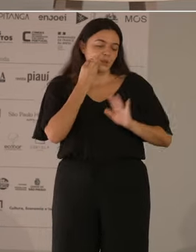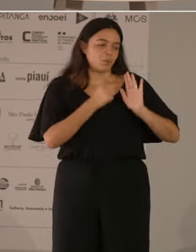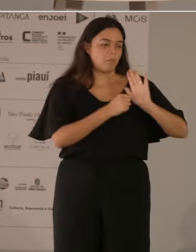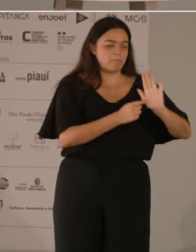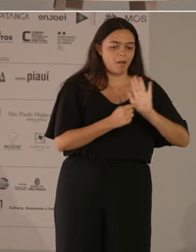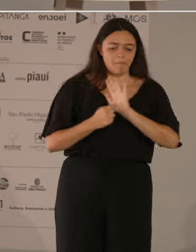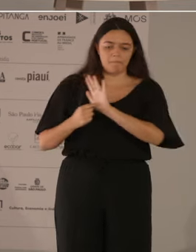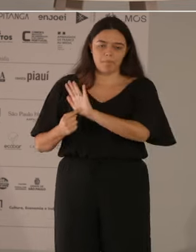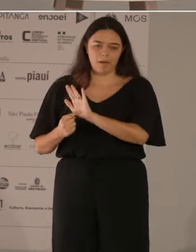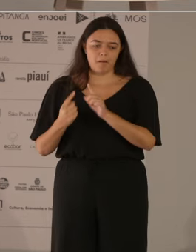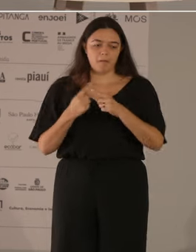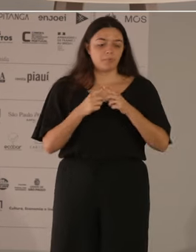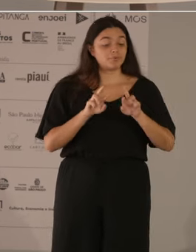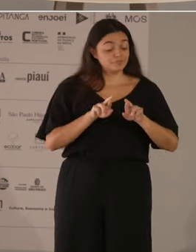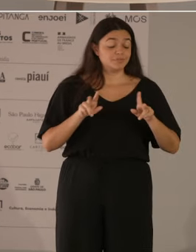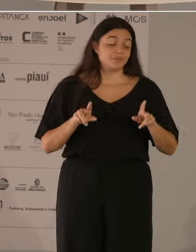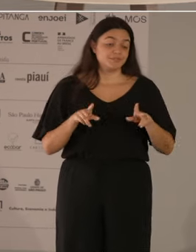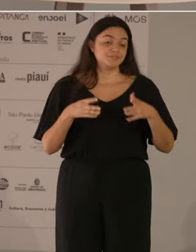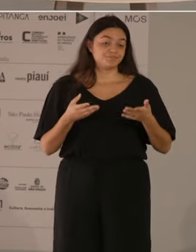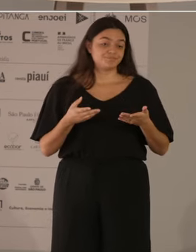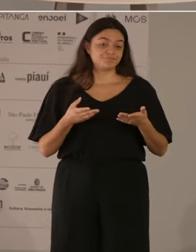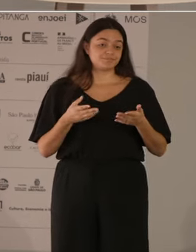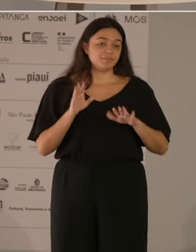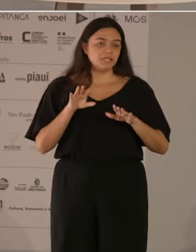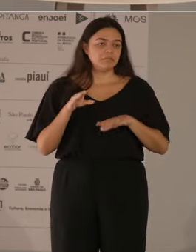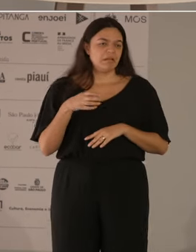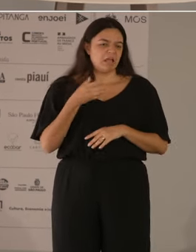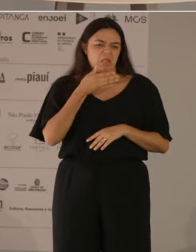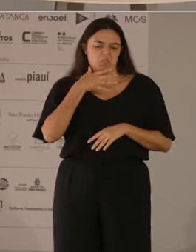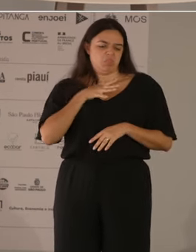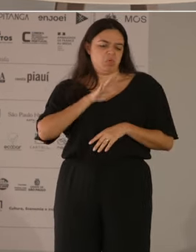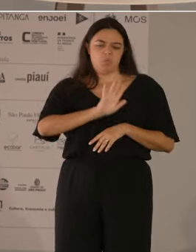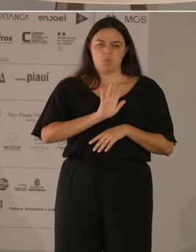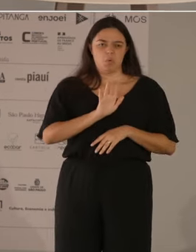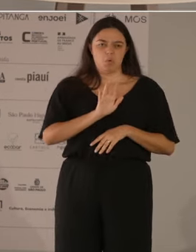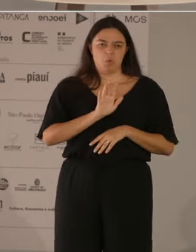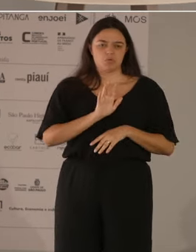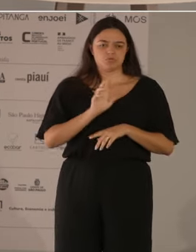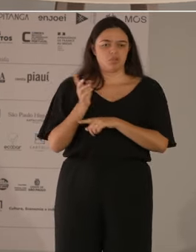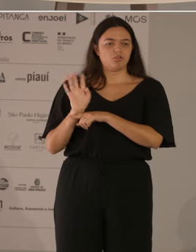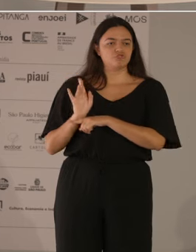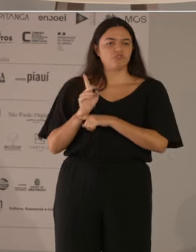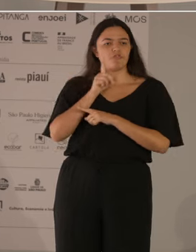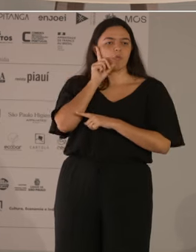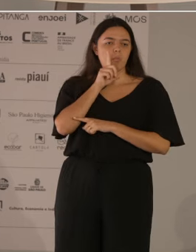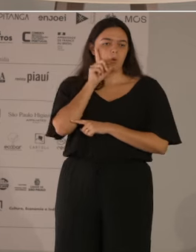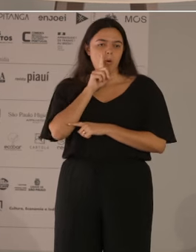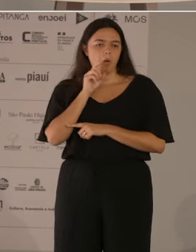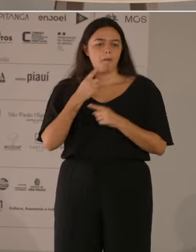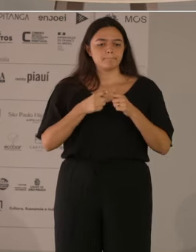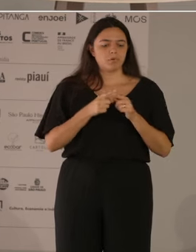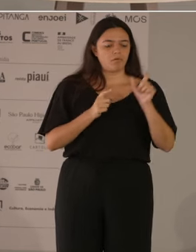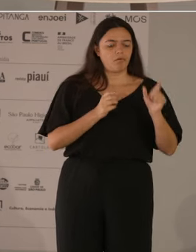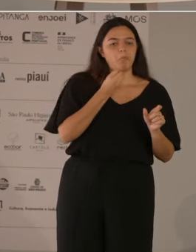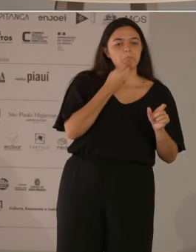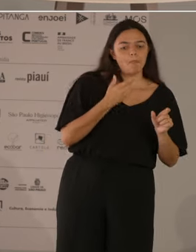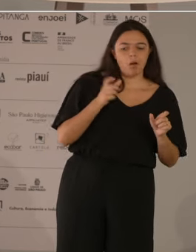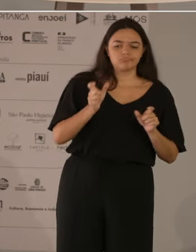contradições, né, porque é isso. Ela fala que odeia filme americano porque é o bonzinho e o malvado. Então, a vida